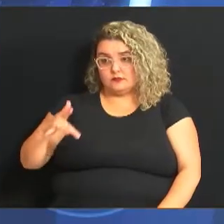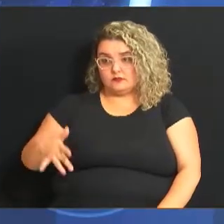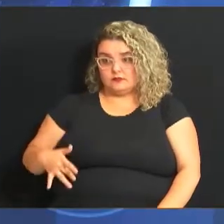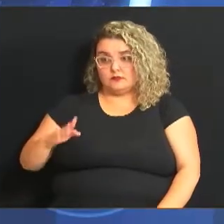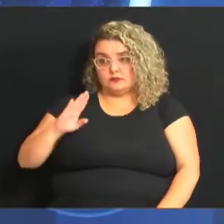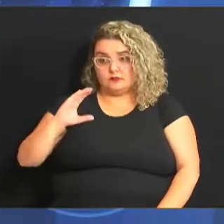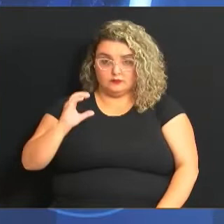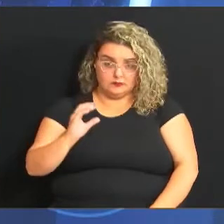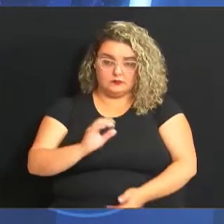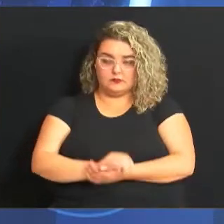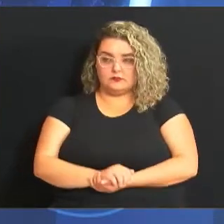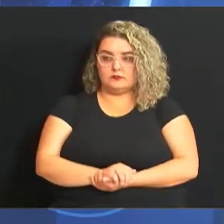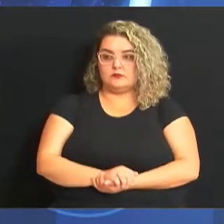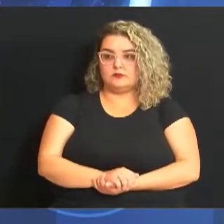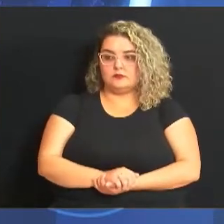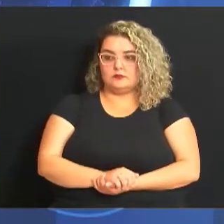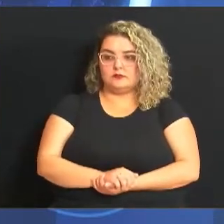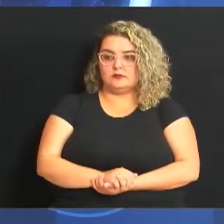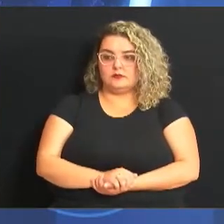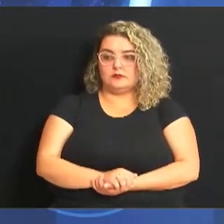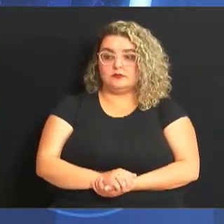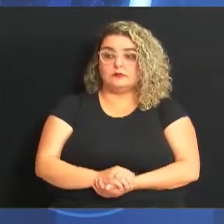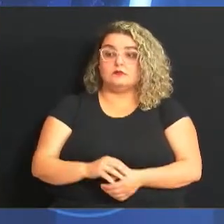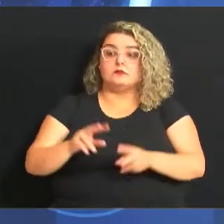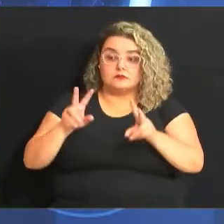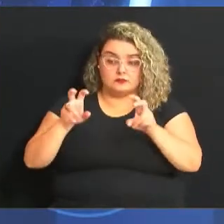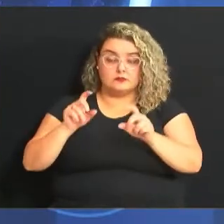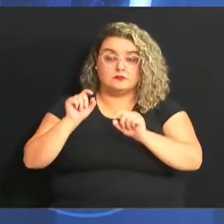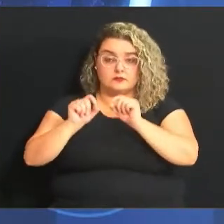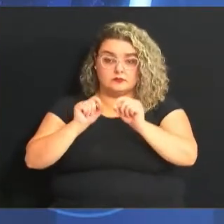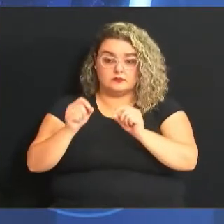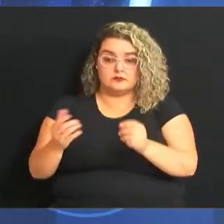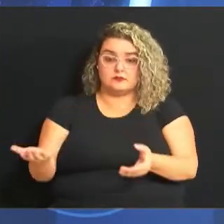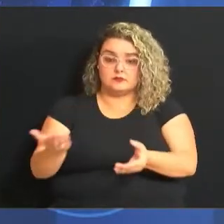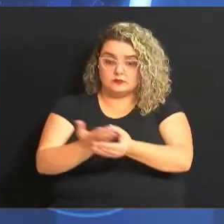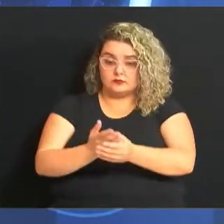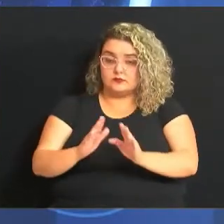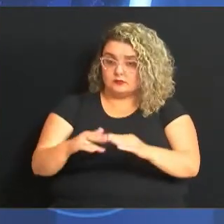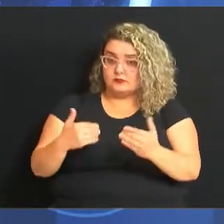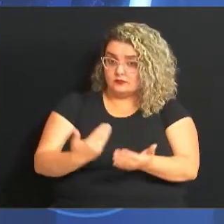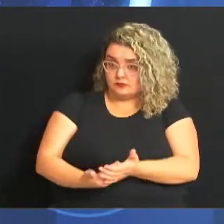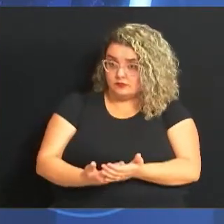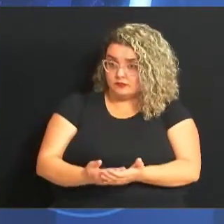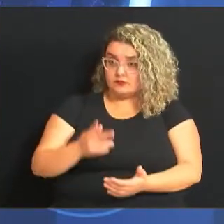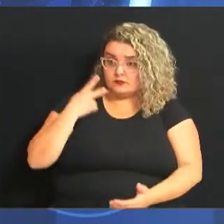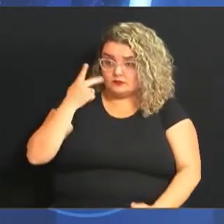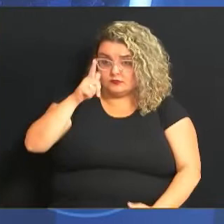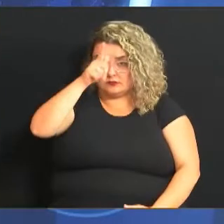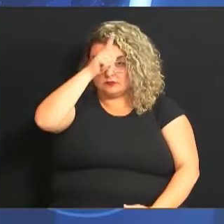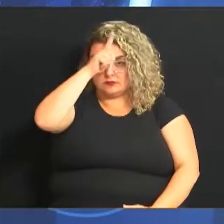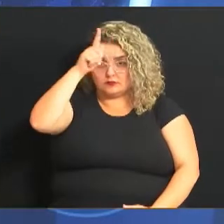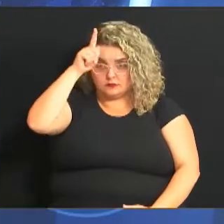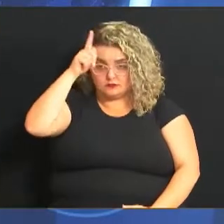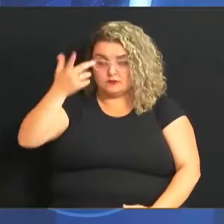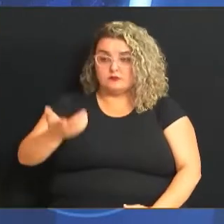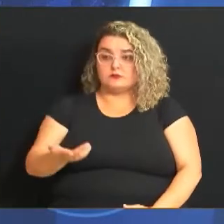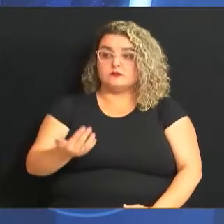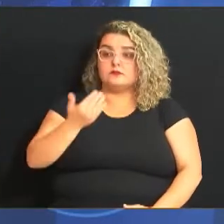tivemos subnotificações e a senhora fala dessa capacitação justamente porque todos esses profissionais precisam